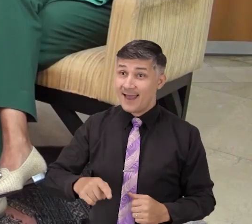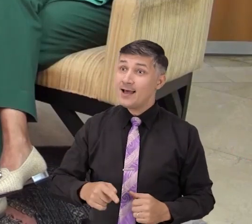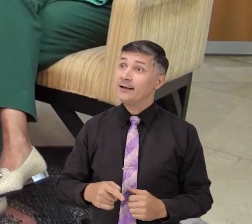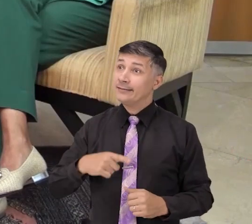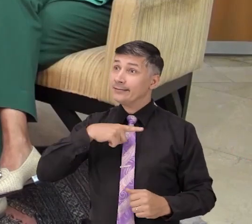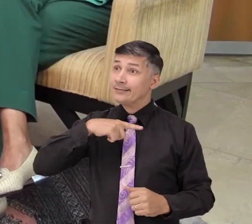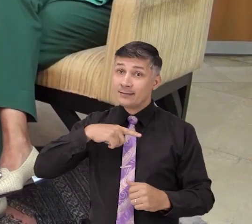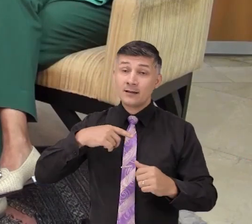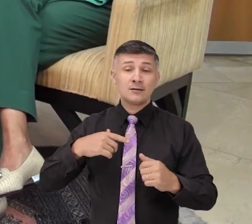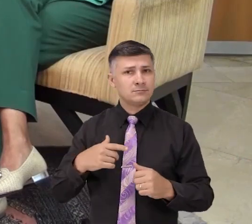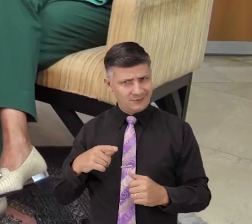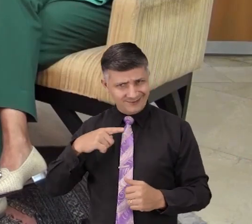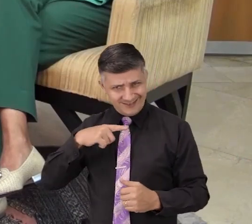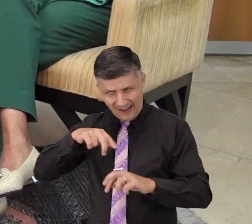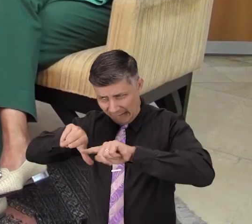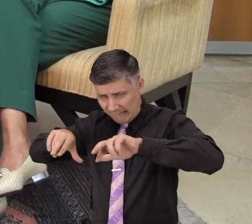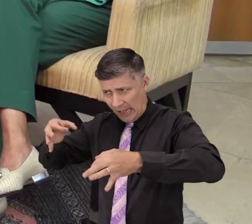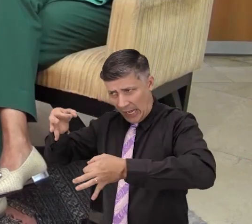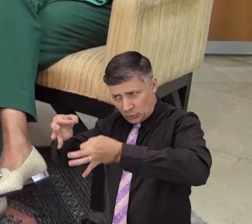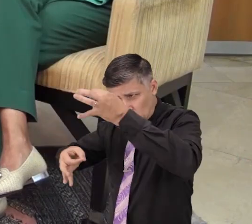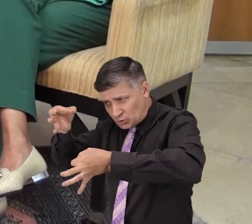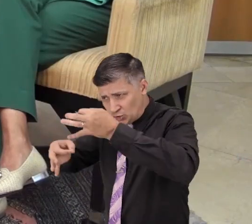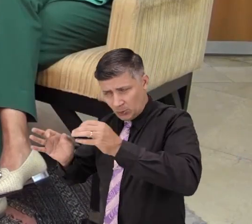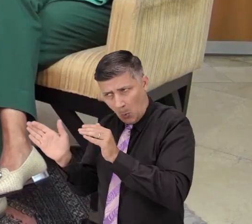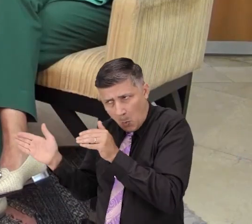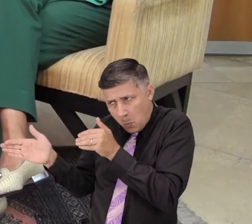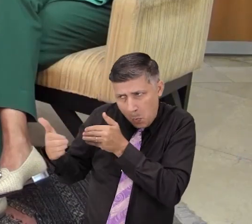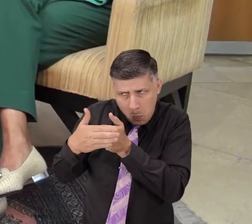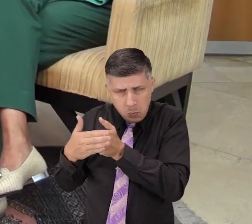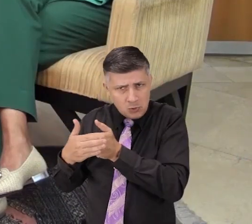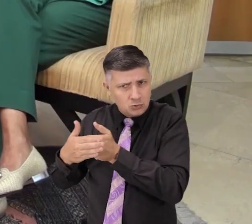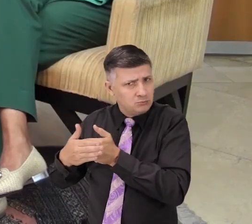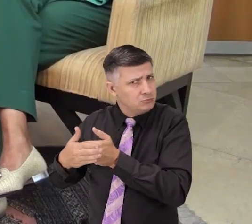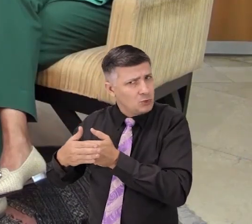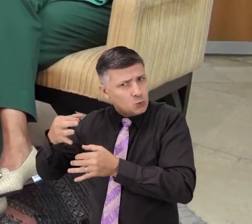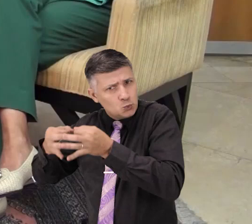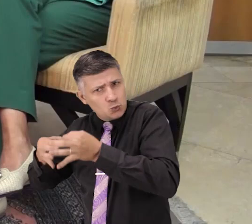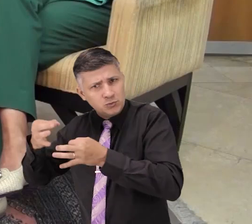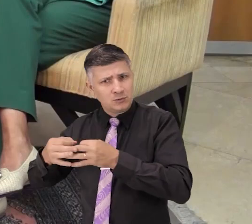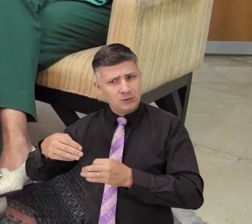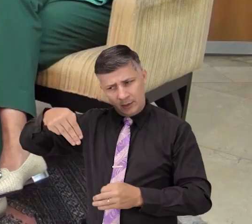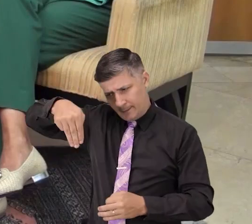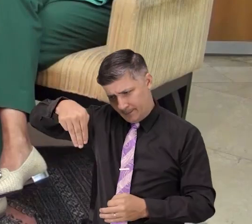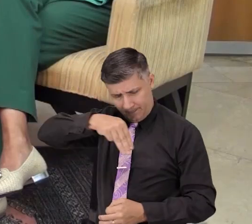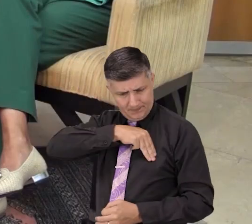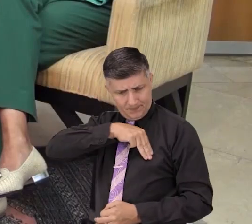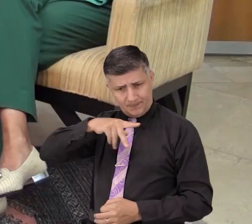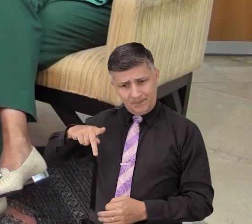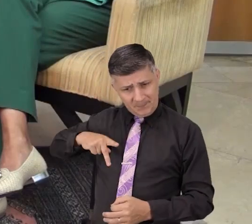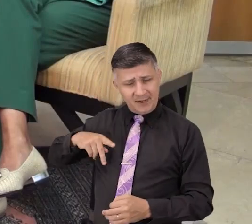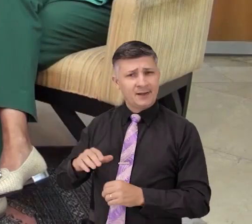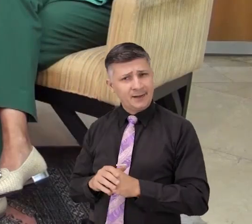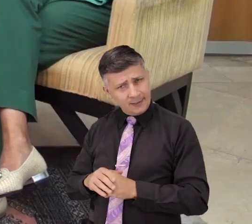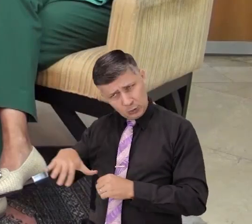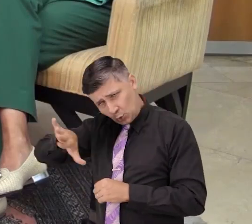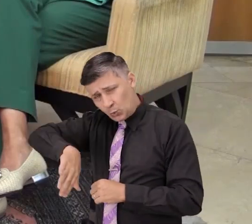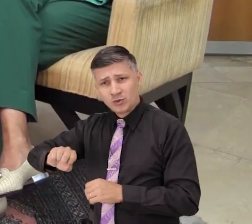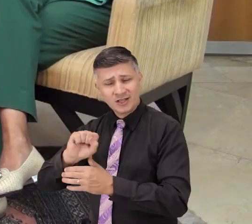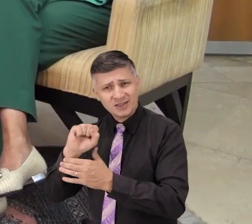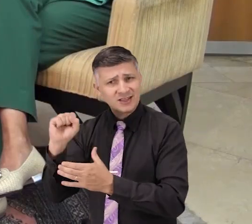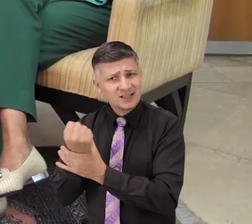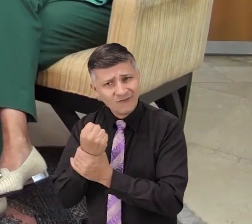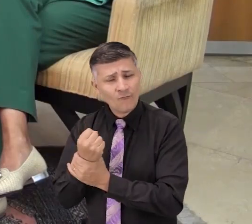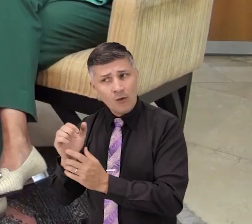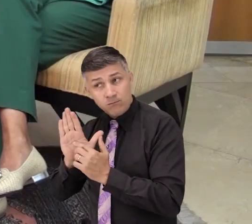de abrir a caixa preta da justiça, da advocacia, do MP, da defensoria pública para a